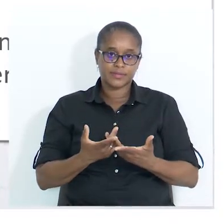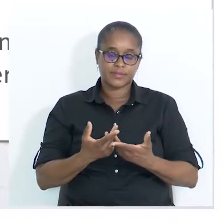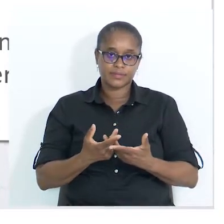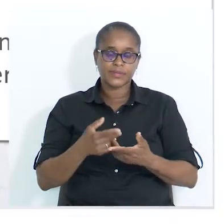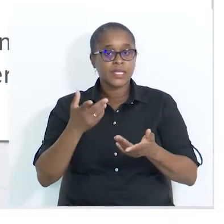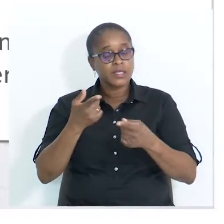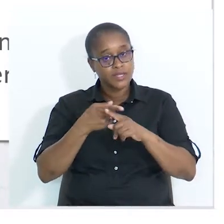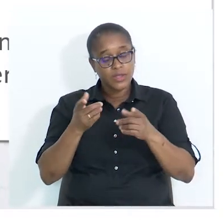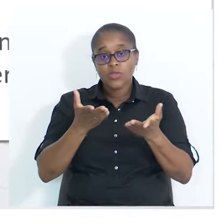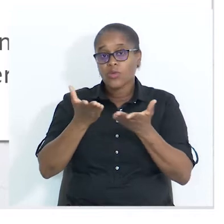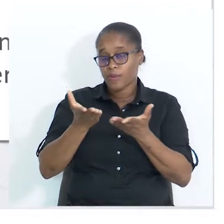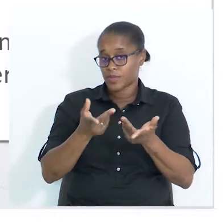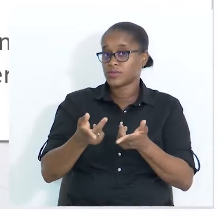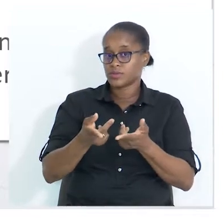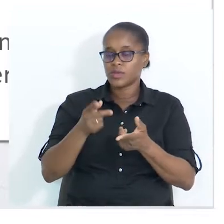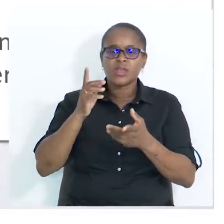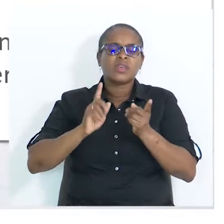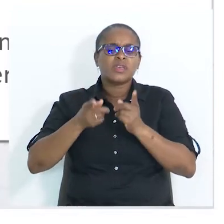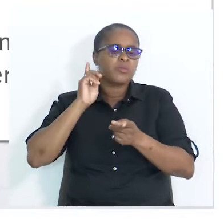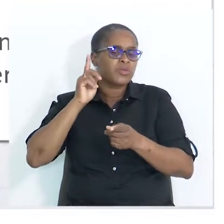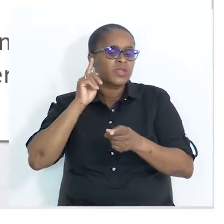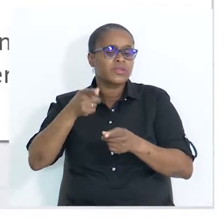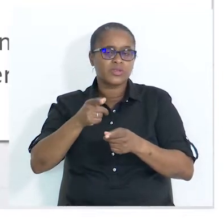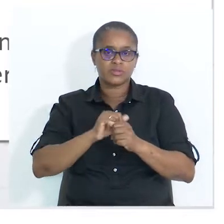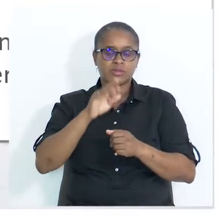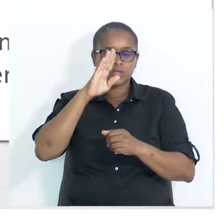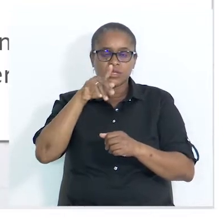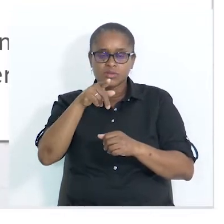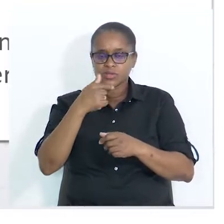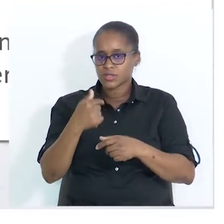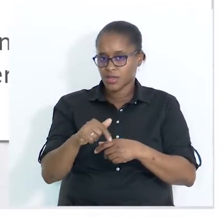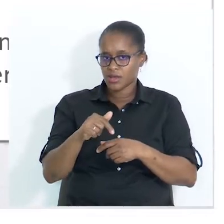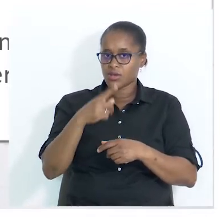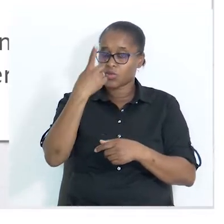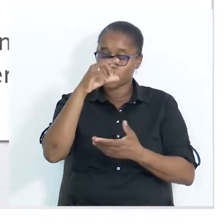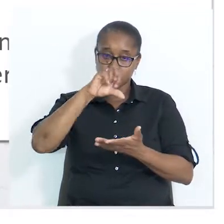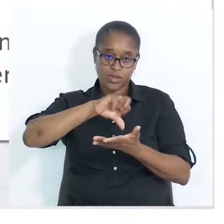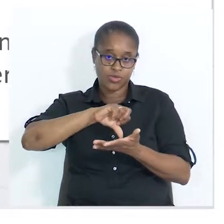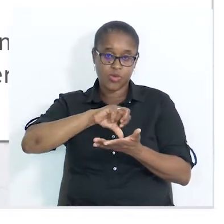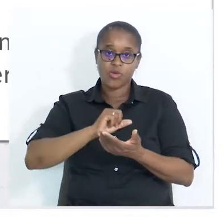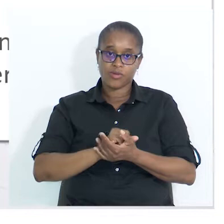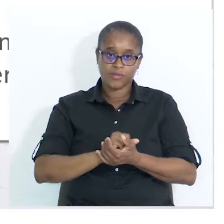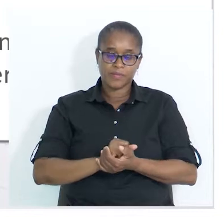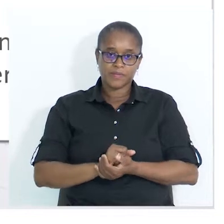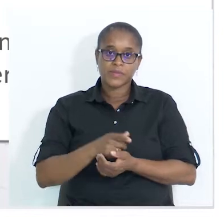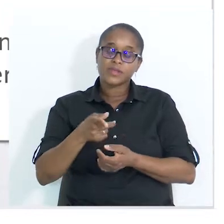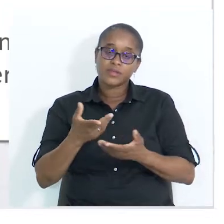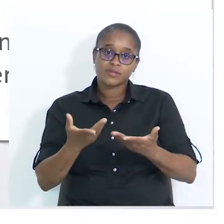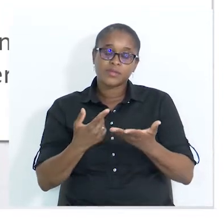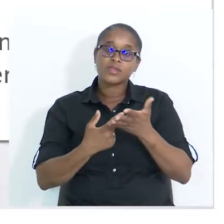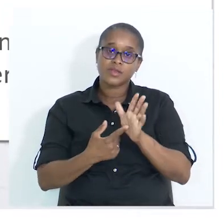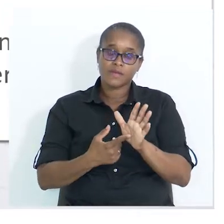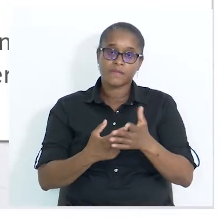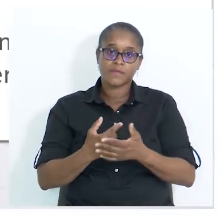de distinção. Que importância tem isto? Se estás num território, neste